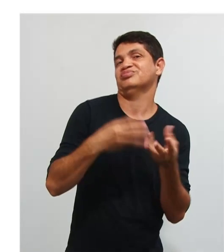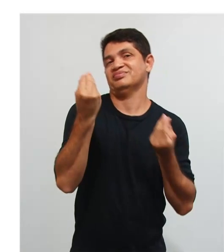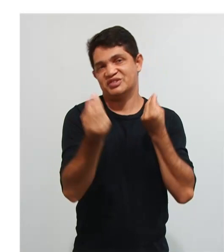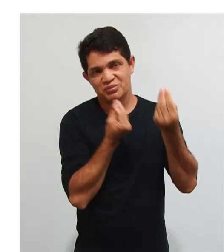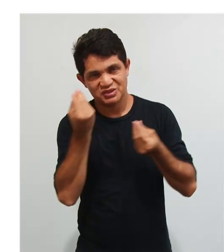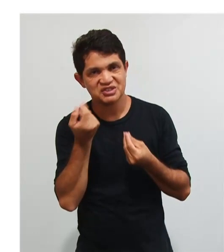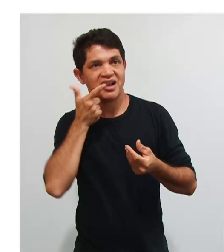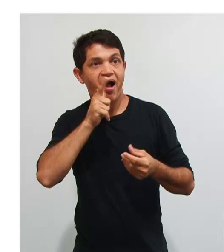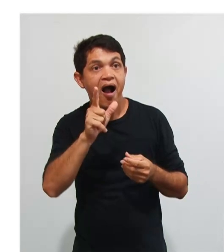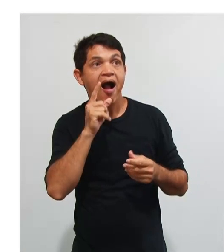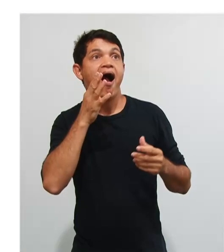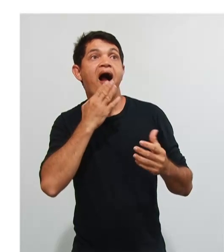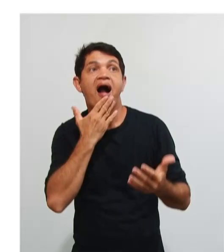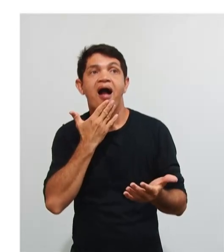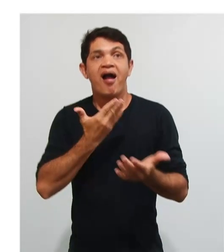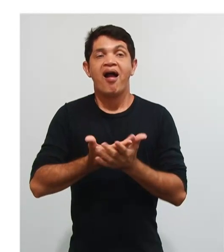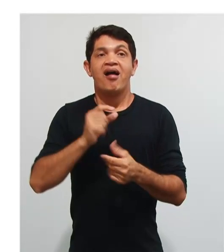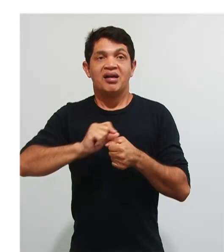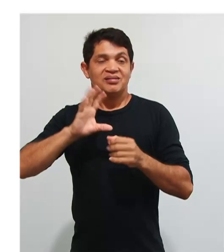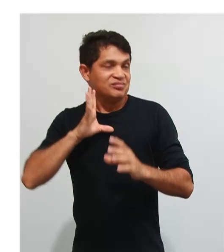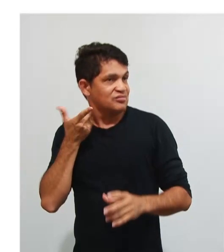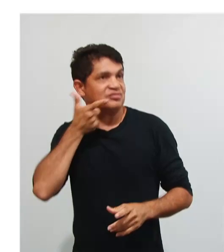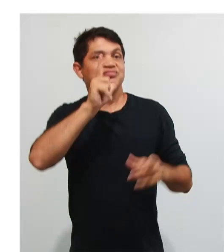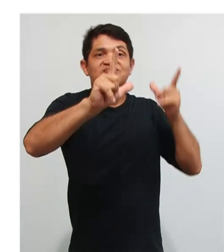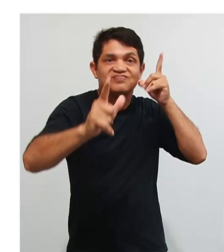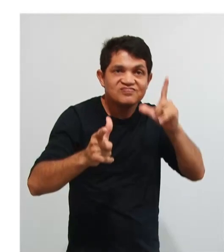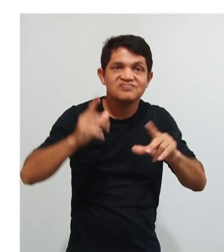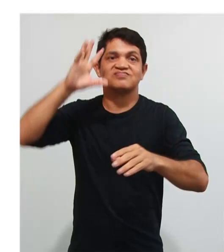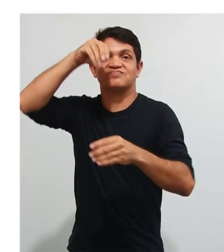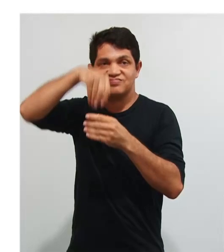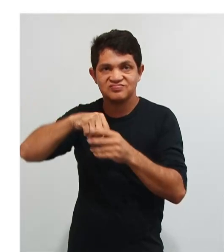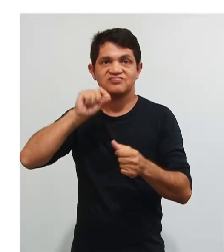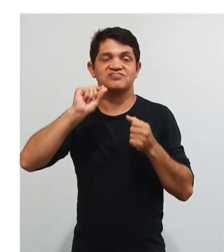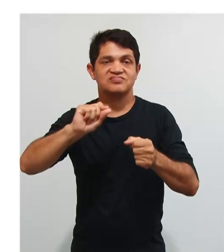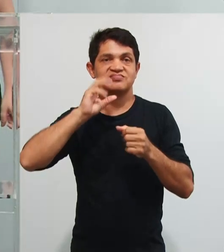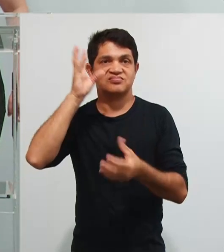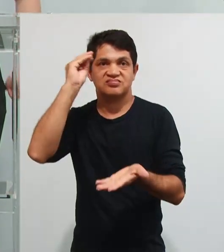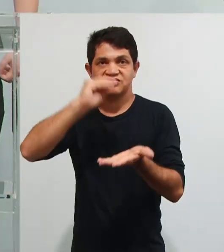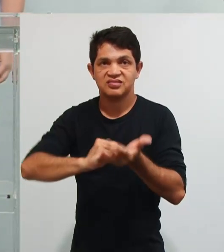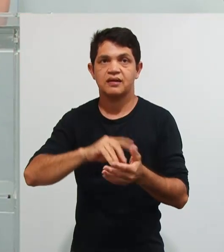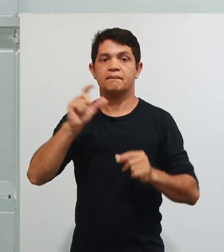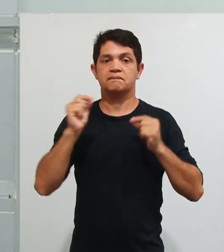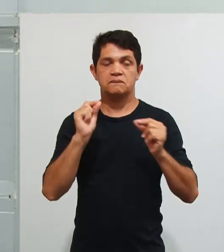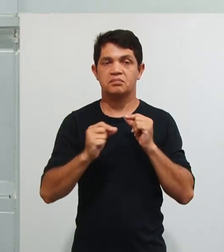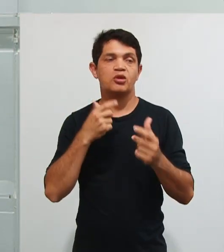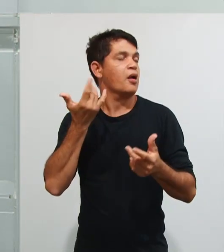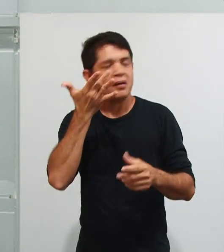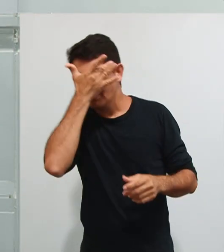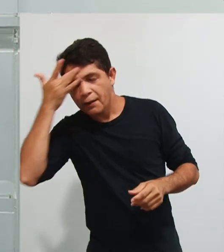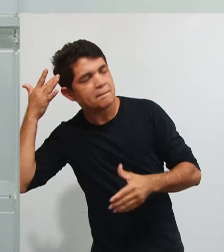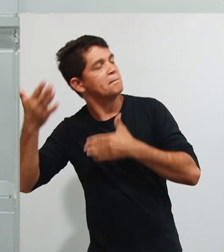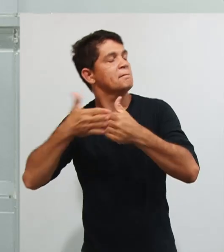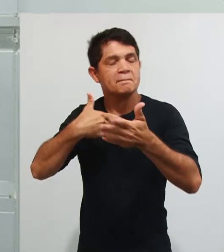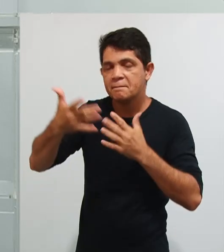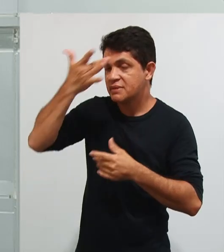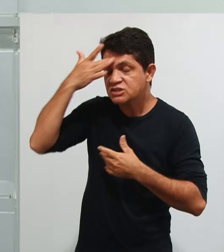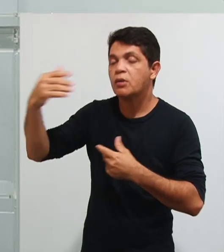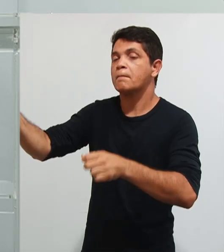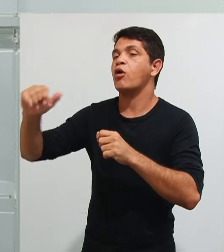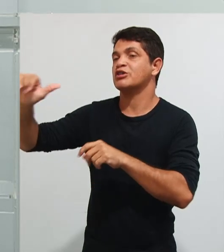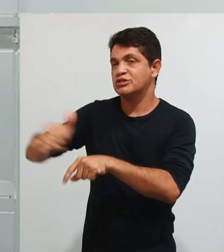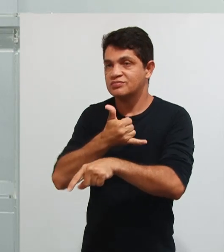eu conseguir implementar ações de transparência, ou seja, qualquer pessoa que lê o meu